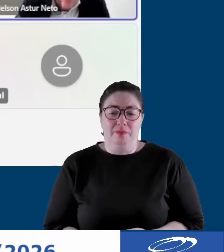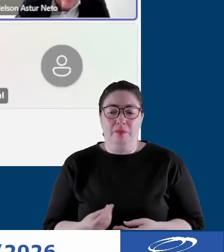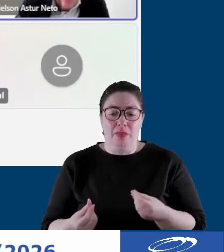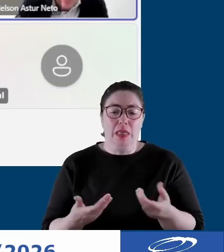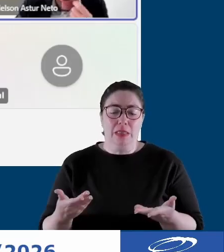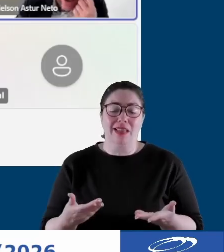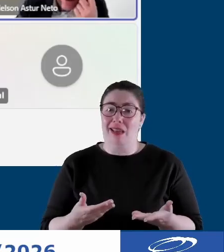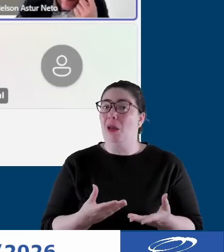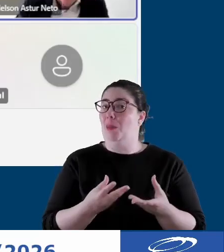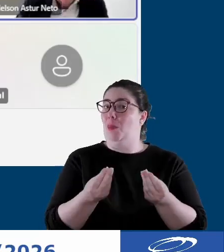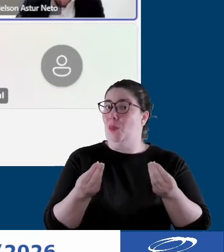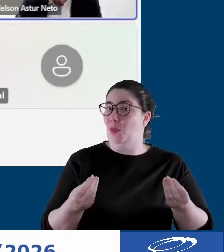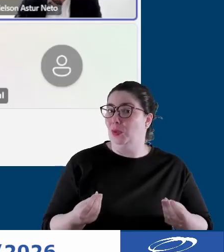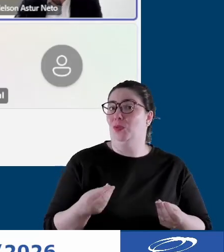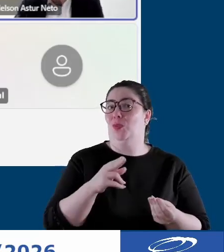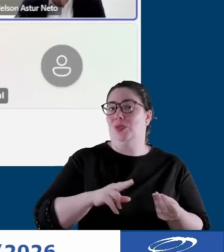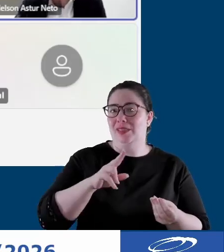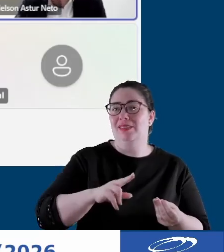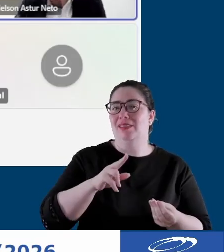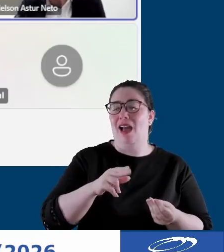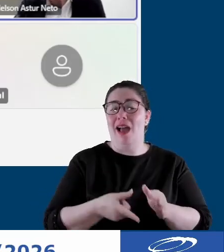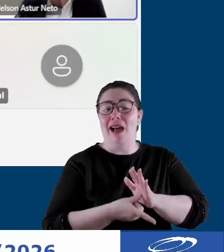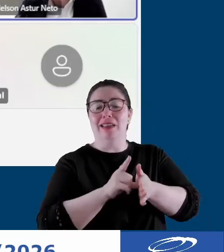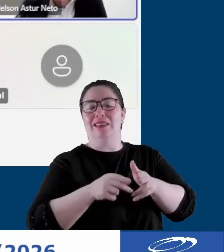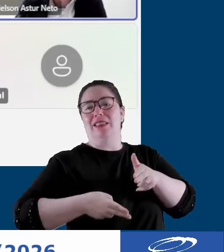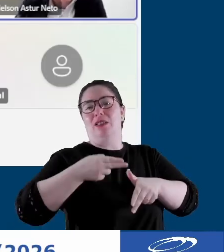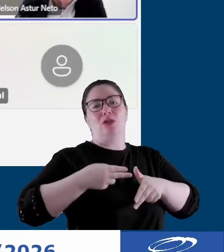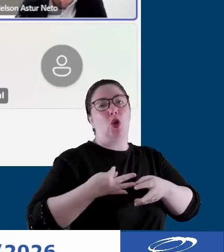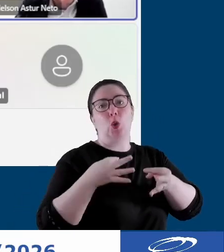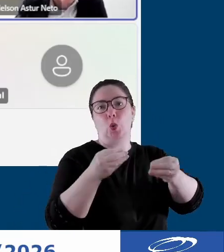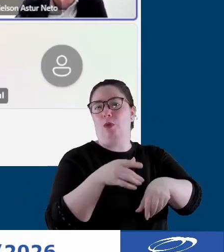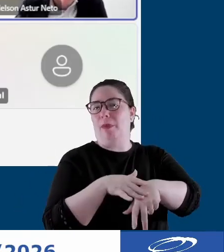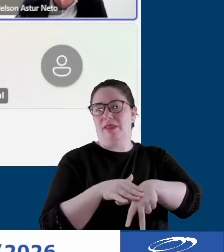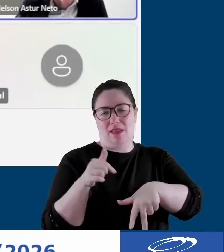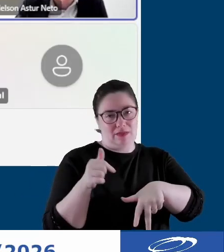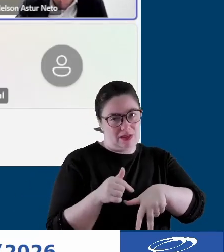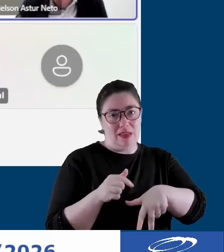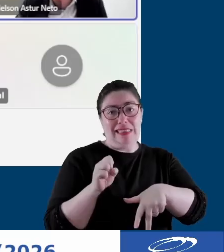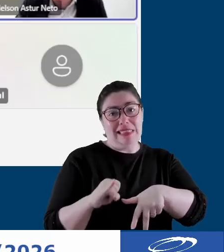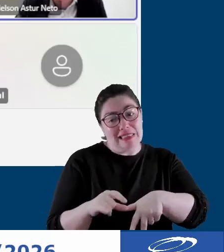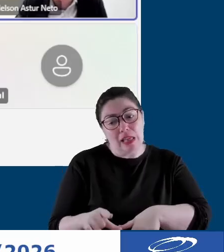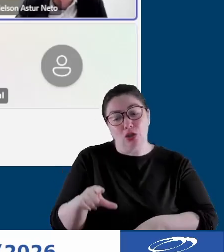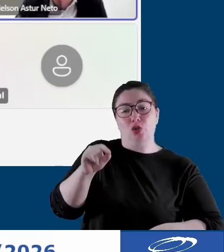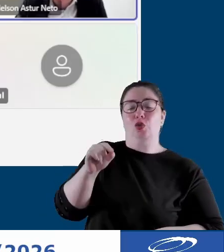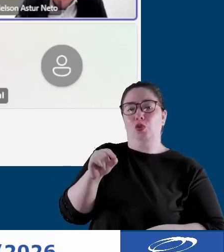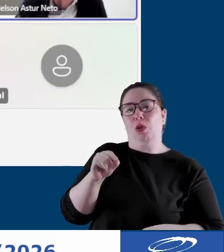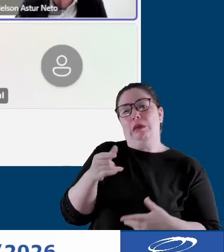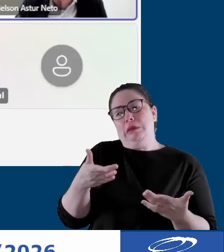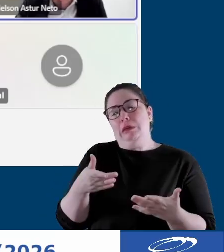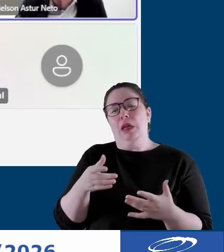trabalhado na nossa rotina pré-operatória para todos os pacientes com cirurgia eletiva. eles recebem um kit